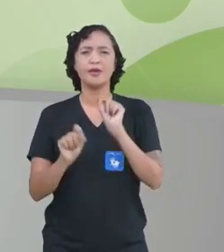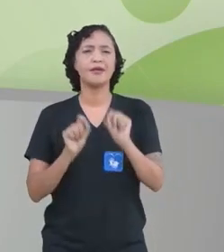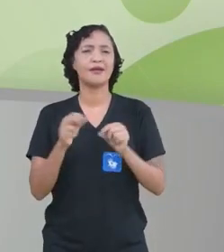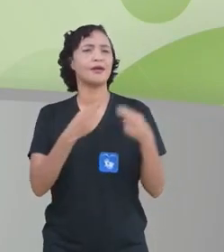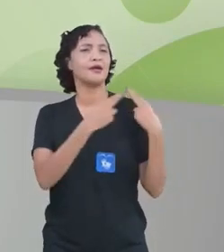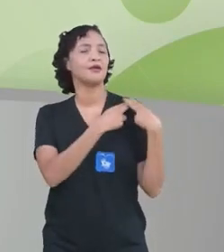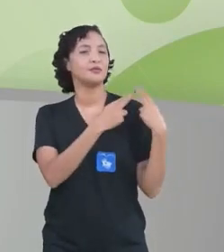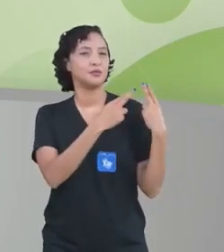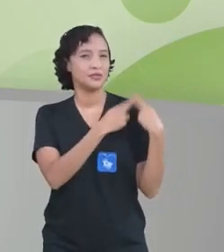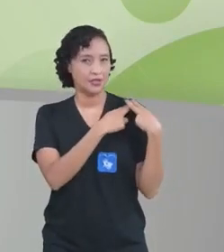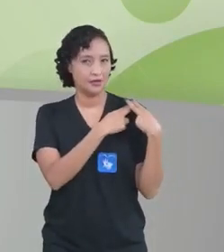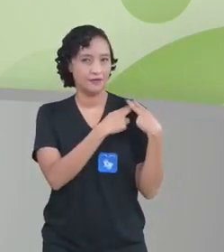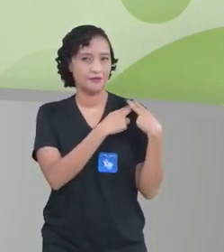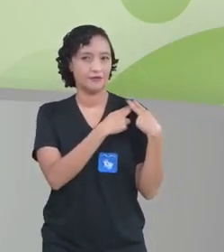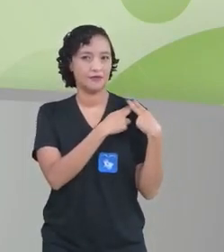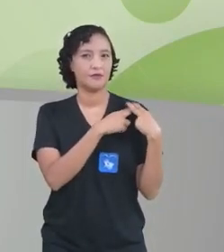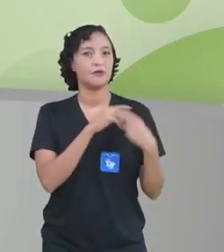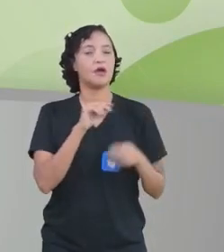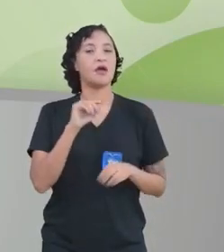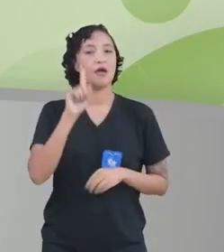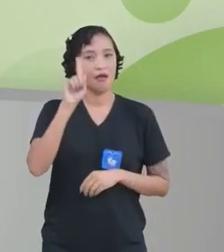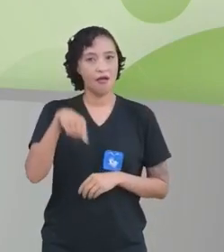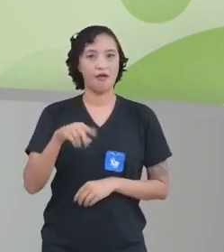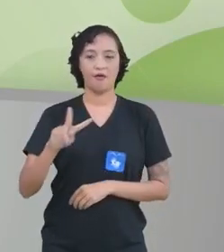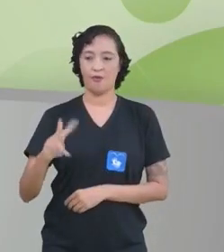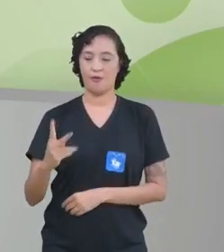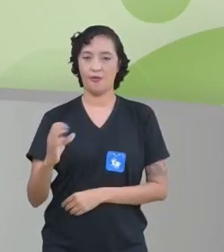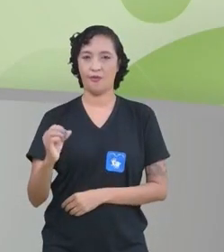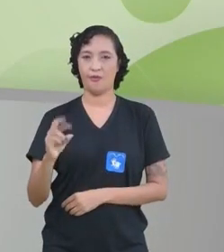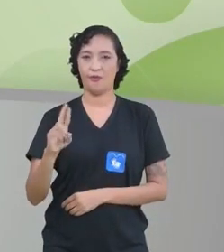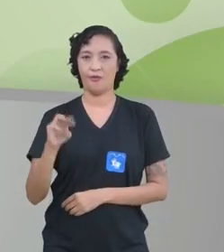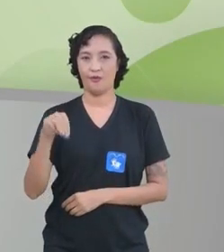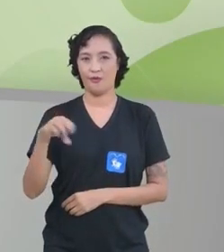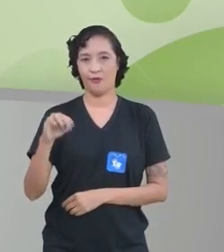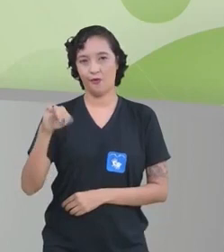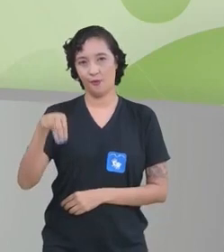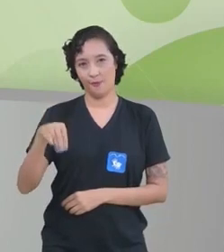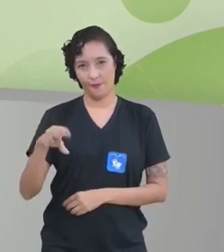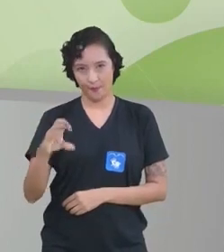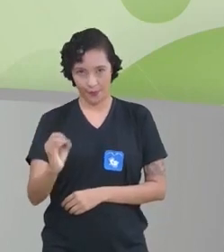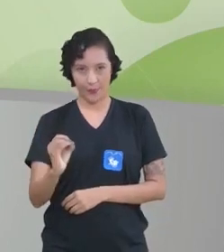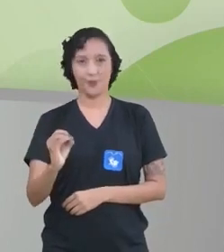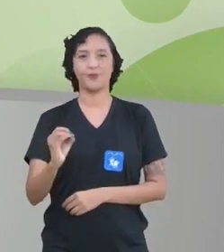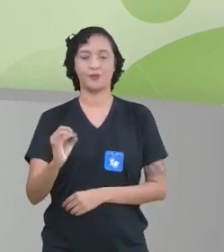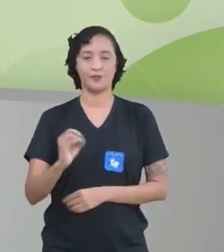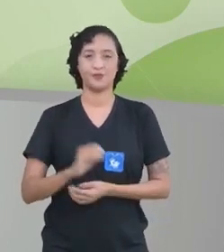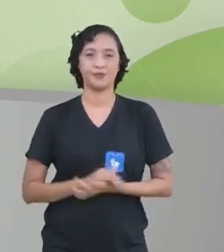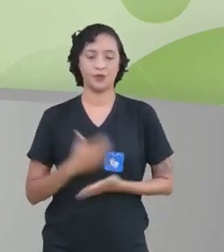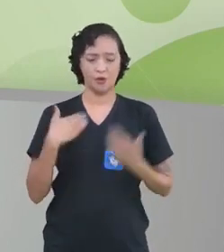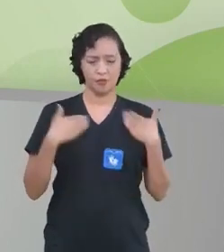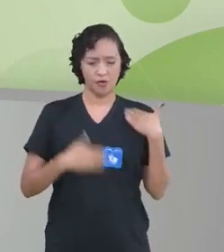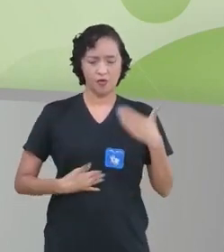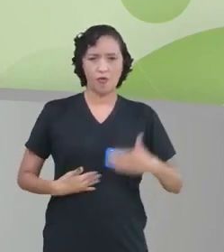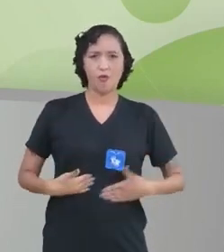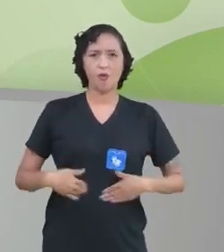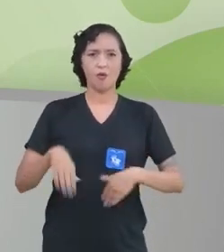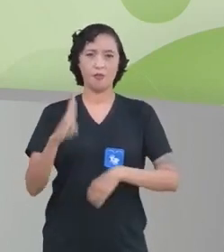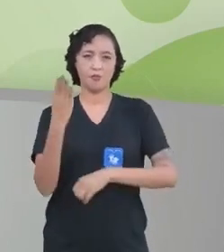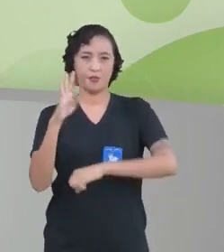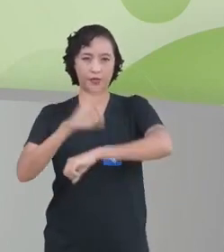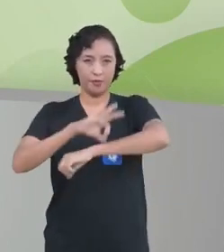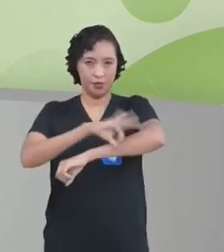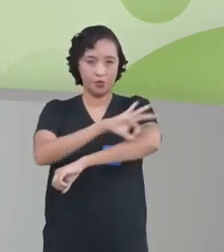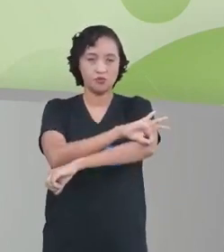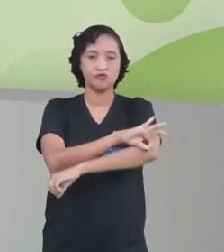por isso que é biológico, são os hormônios, né? A fisiologia biológica do meu corpo, os hormônios é que